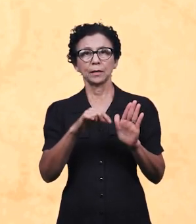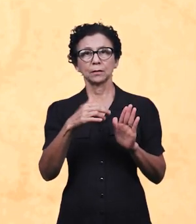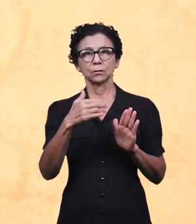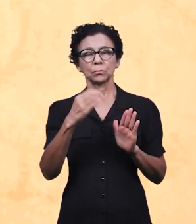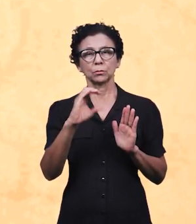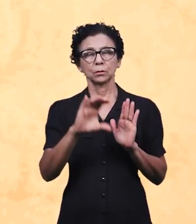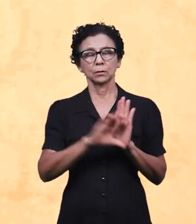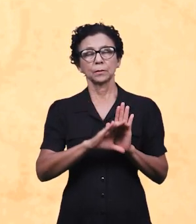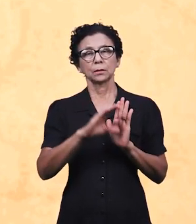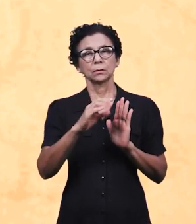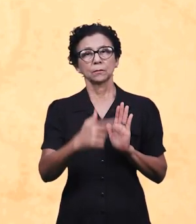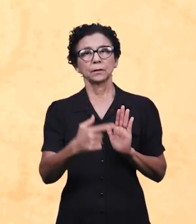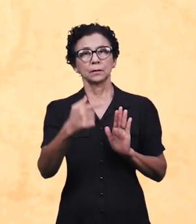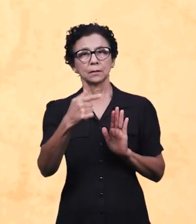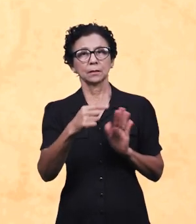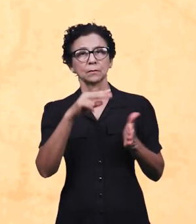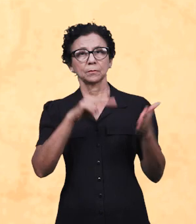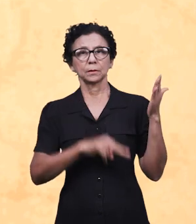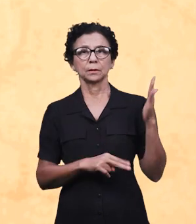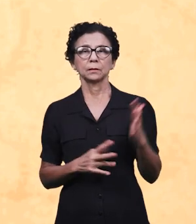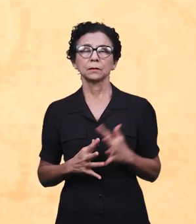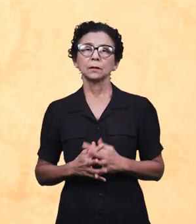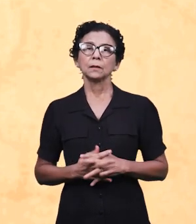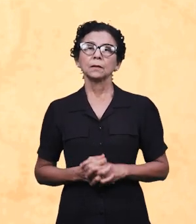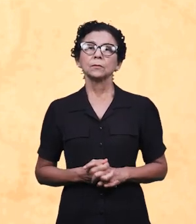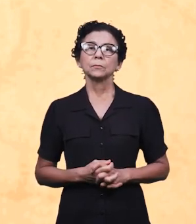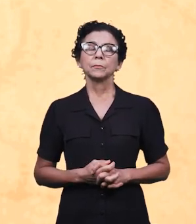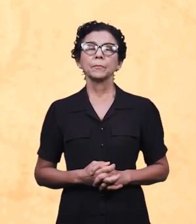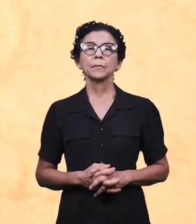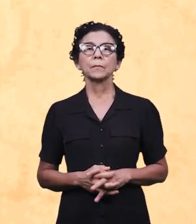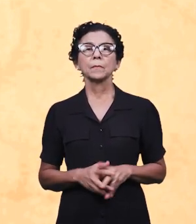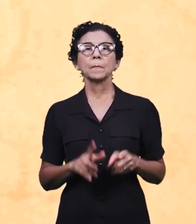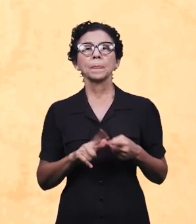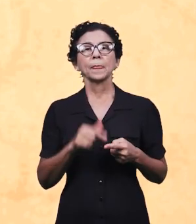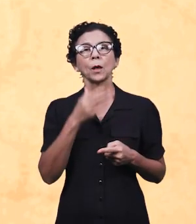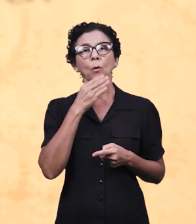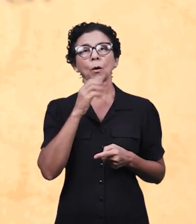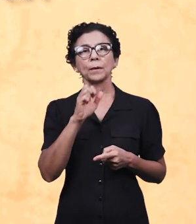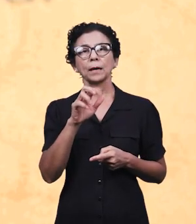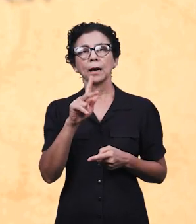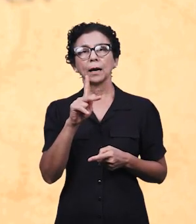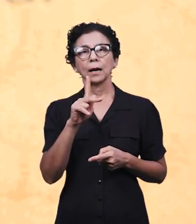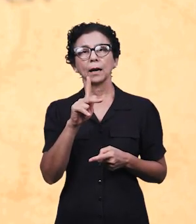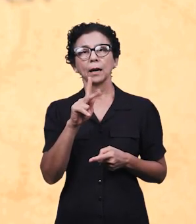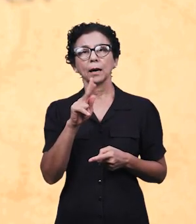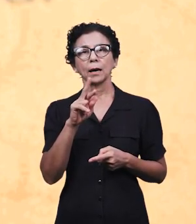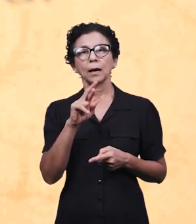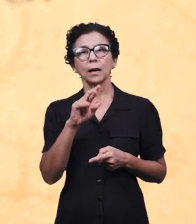podia soltaste este homem se não houvera apelado para César.